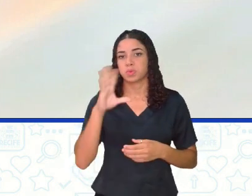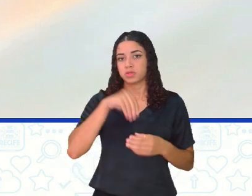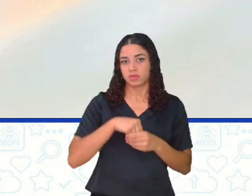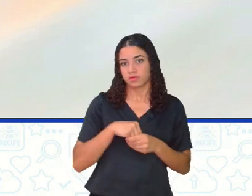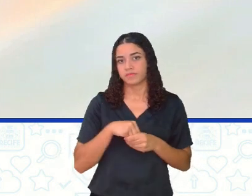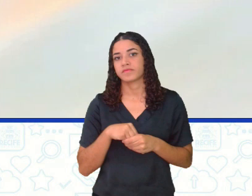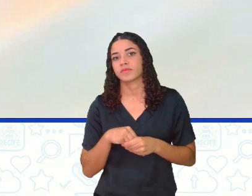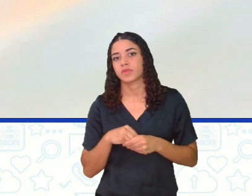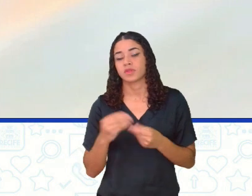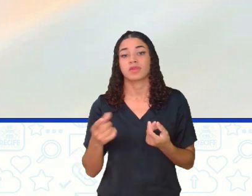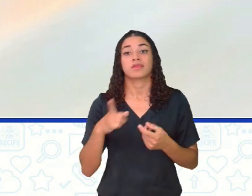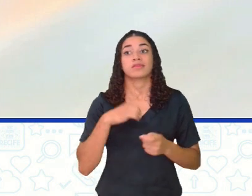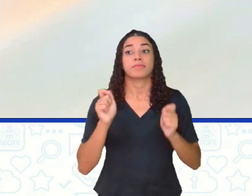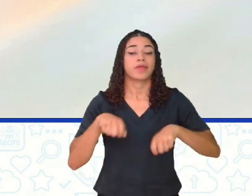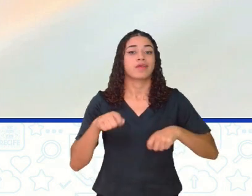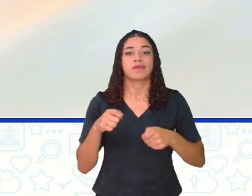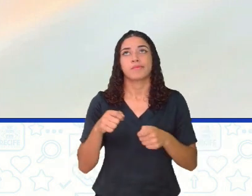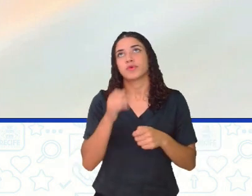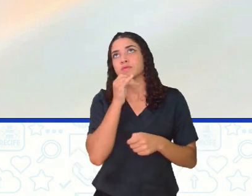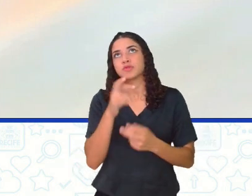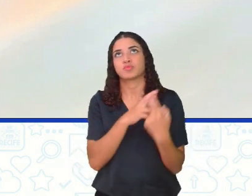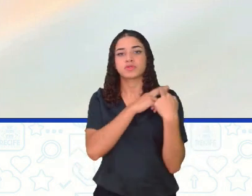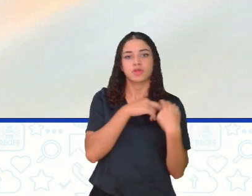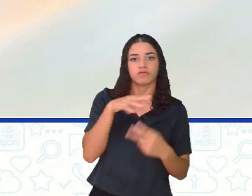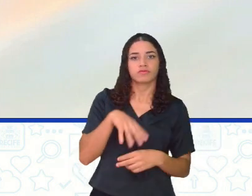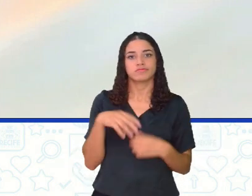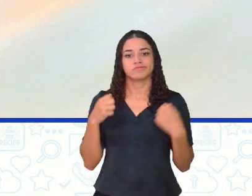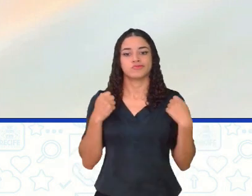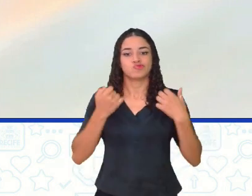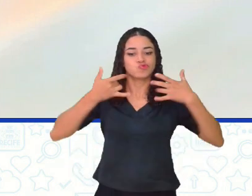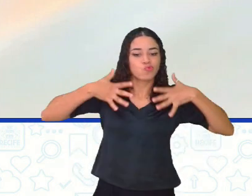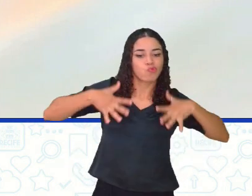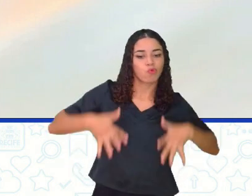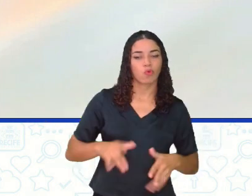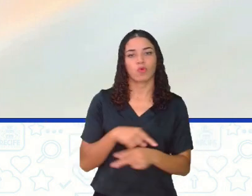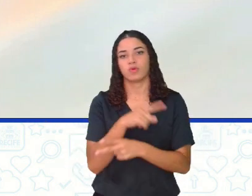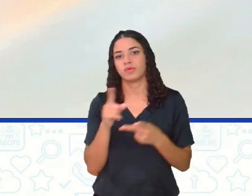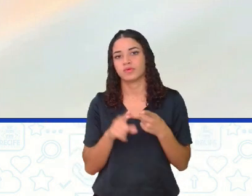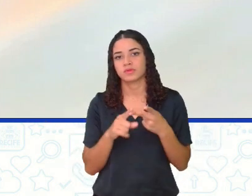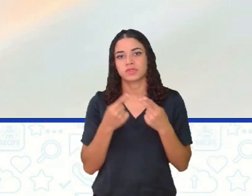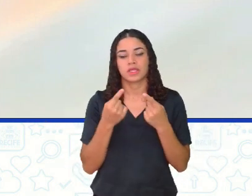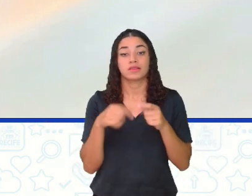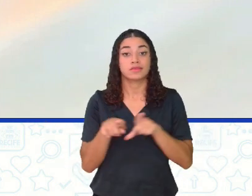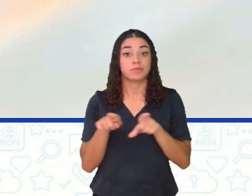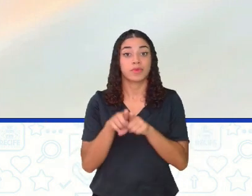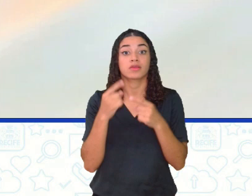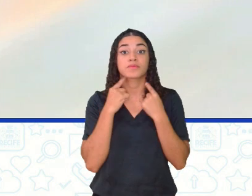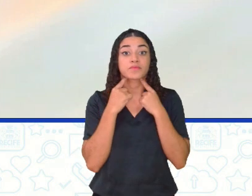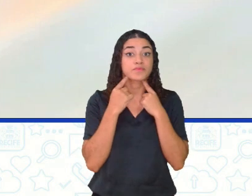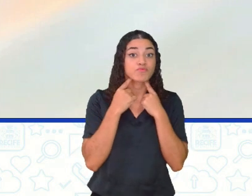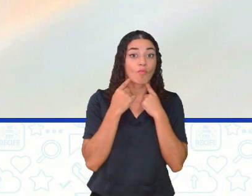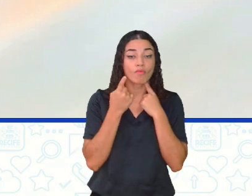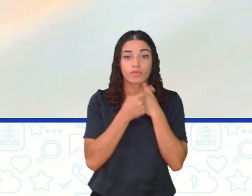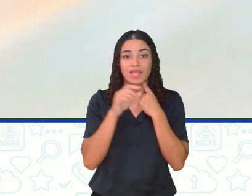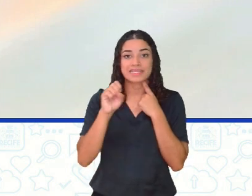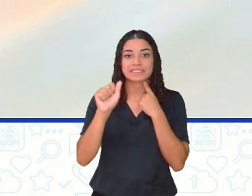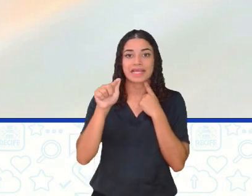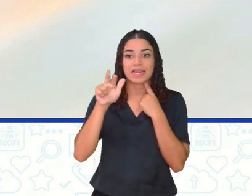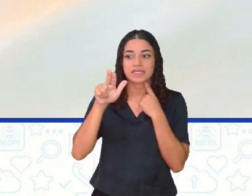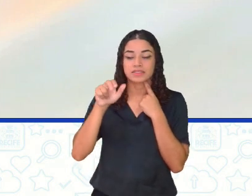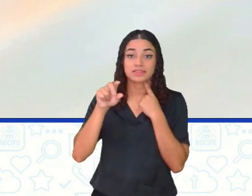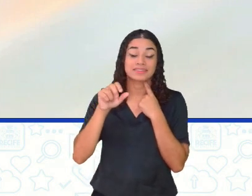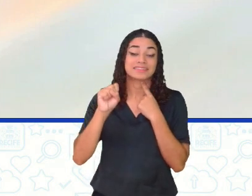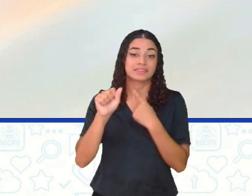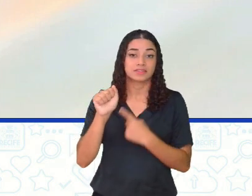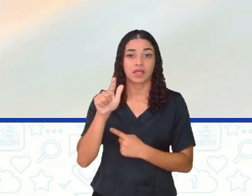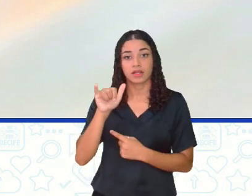sudoríparas, responsáveis pela transpiração, as glândulas salivares, responsáveis aí, né, a questão da produção da saliva,